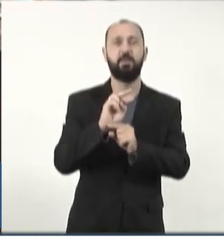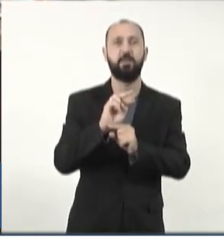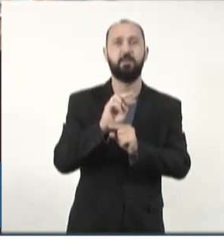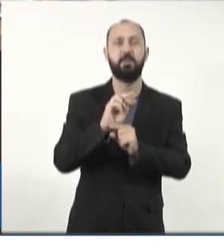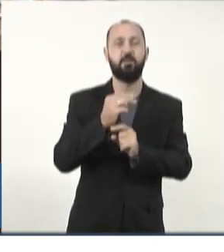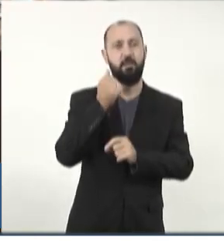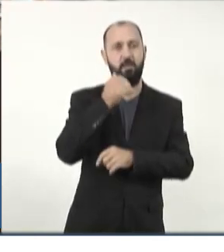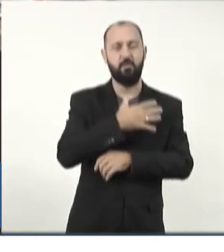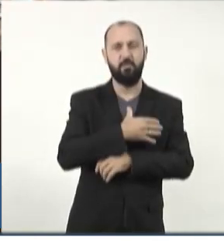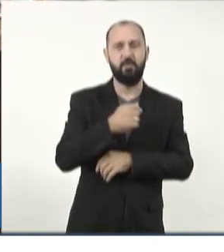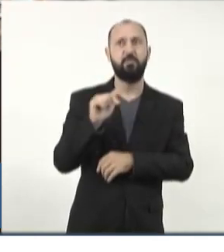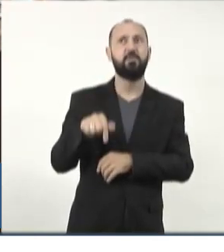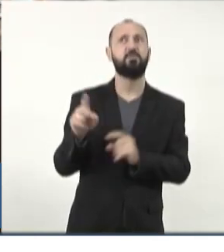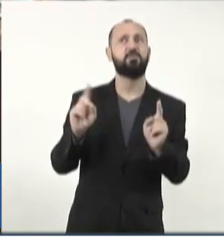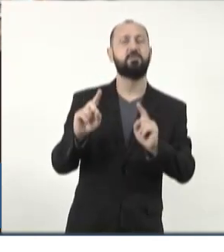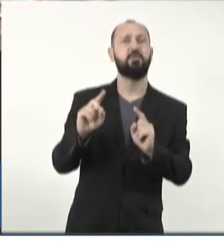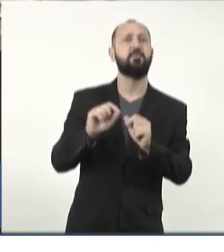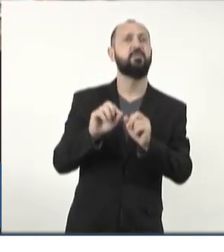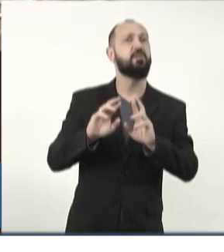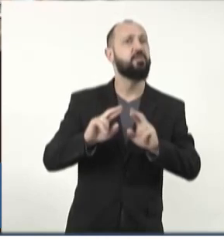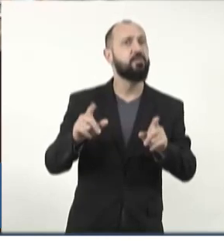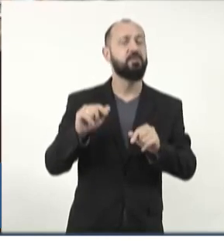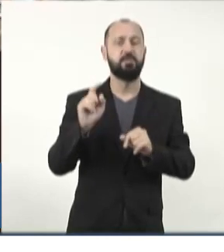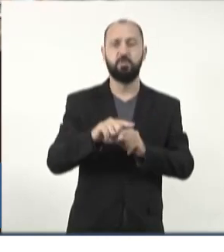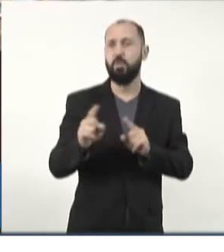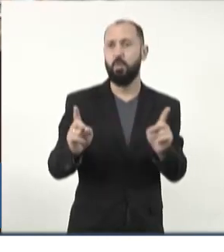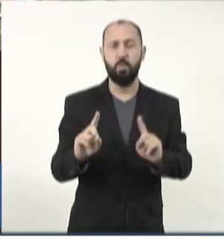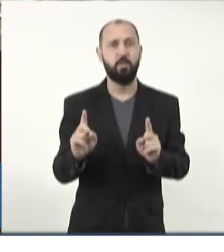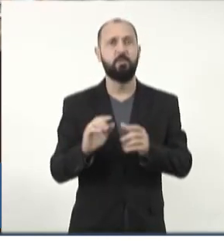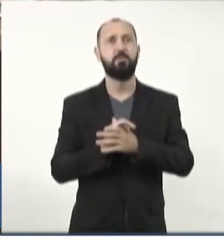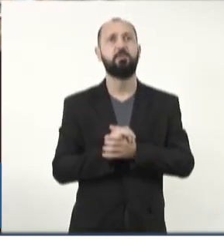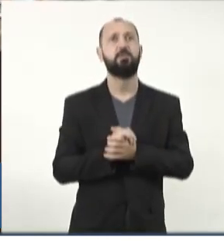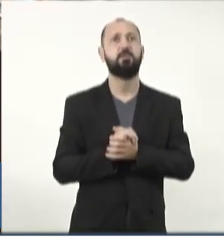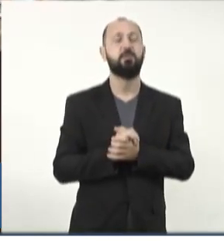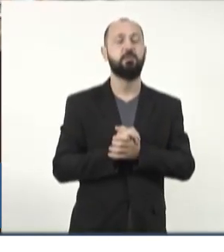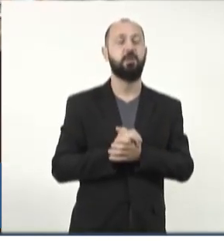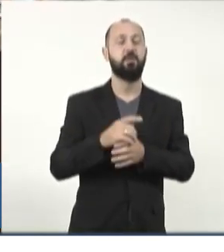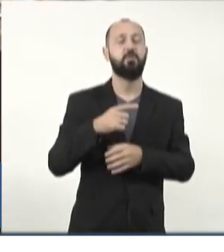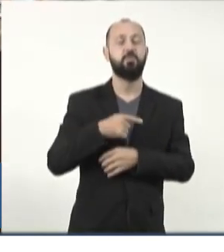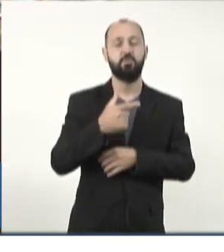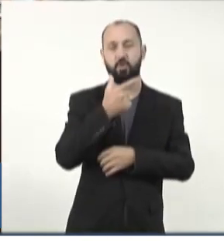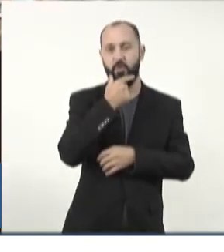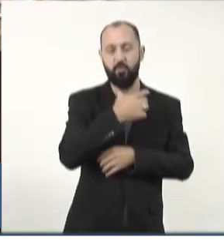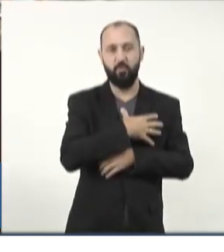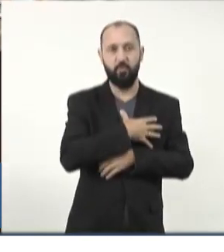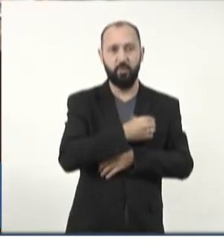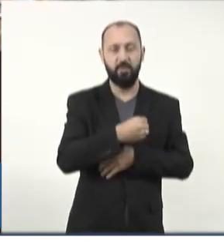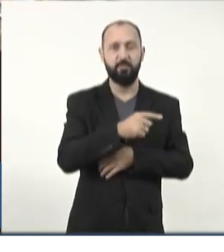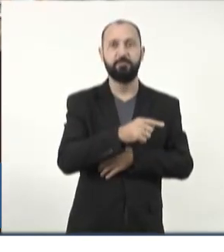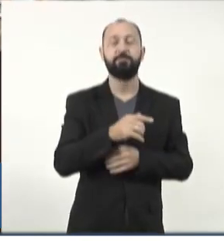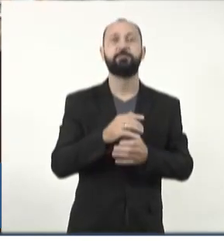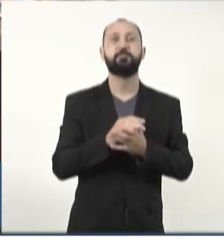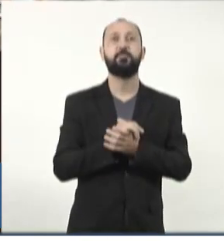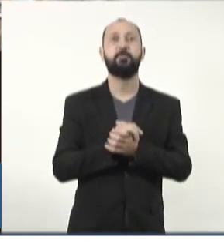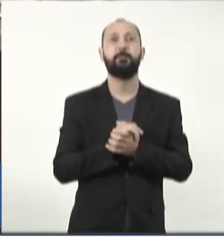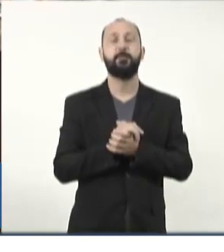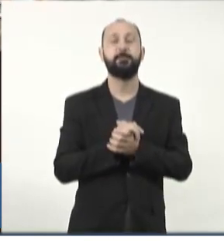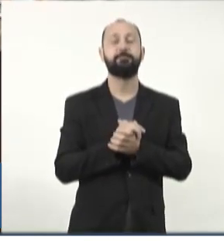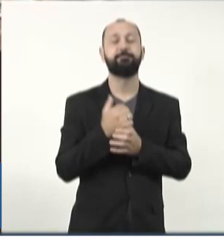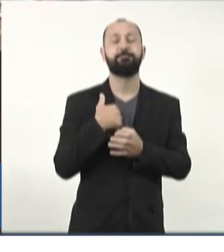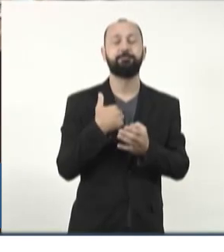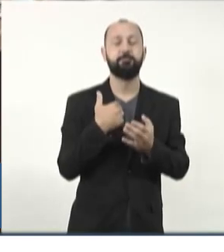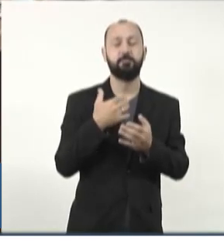esse pensamento. Não, isso aqui não é coisa de mulher fazer, isso aqui não é. Aí eu tive um filho, né? E eu, na